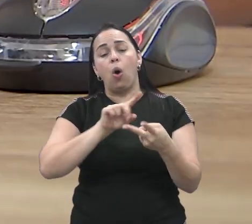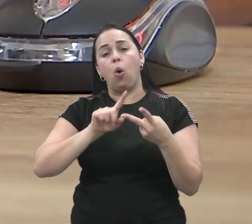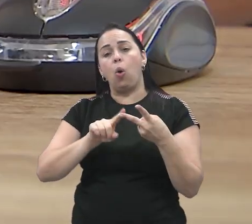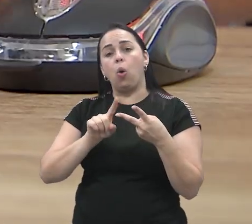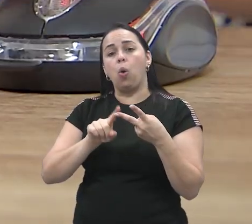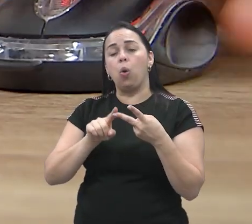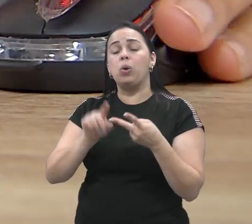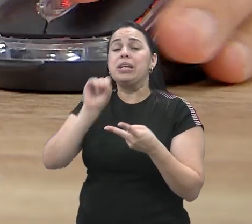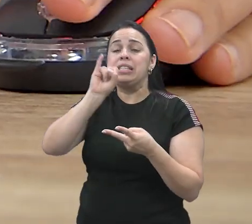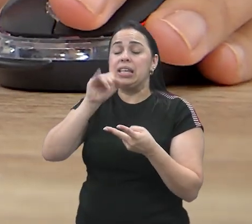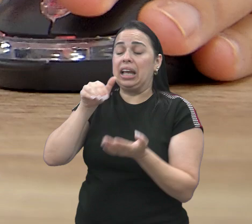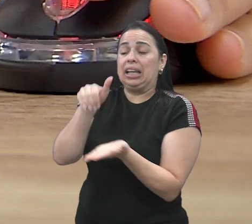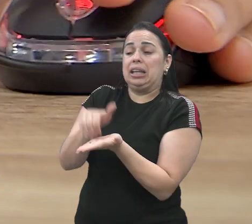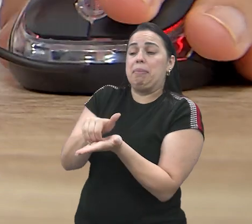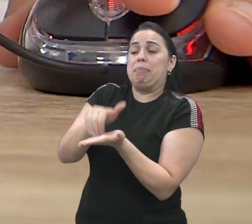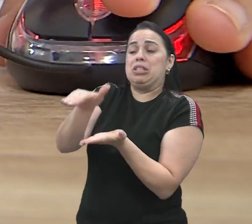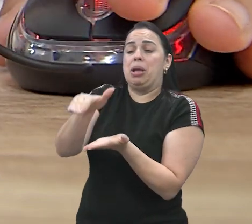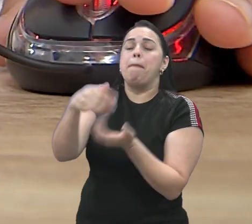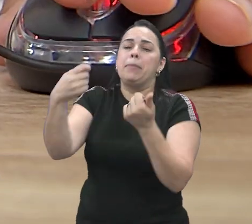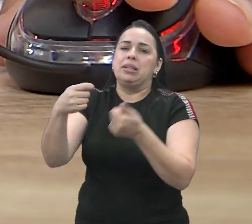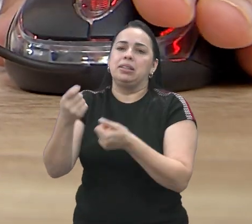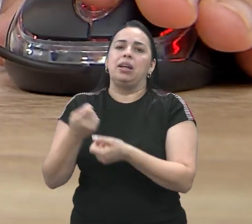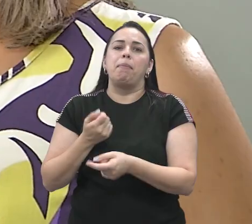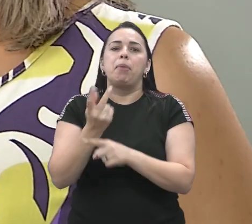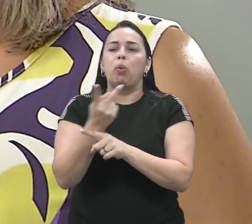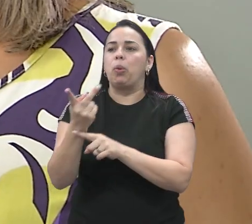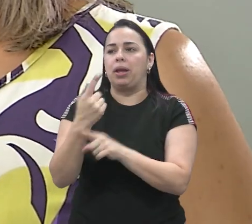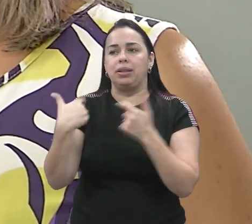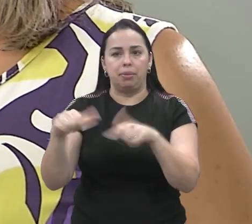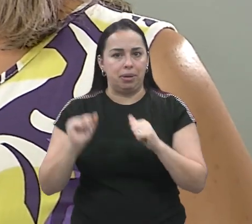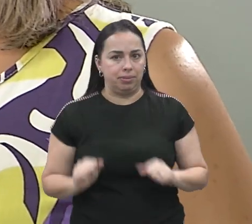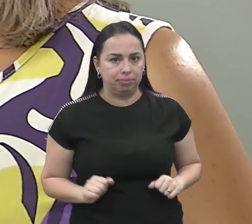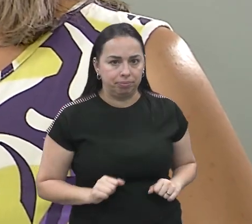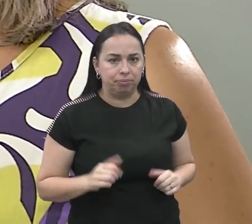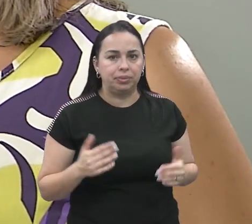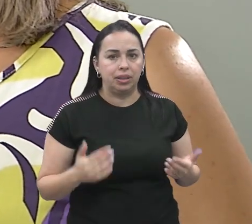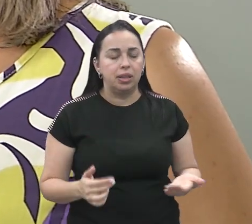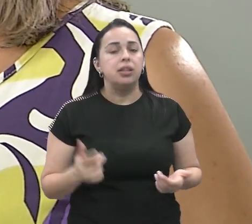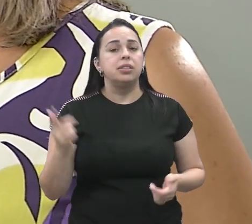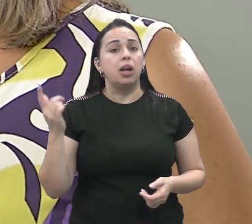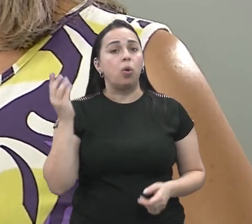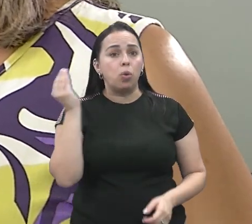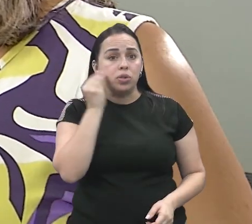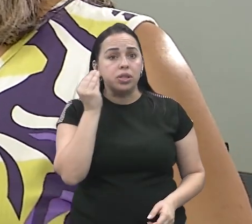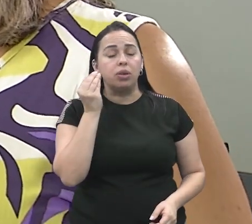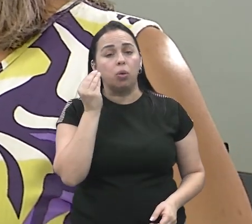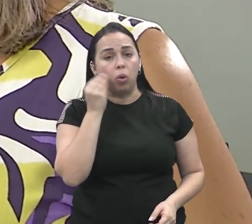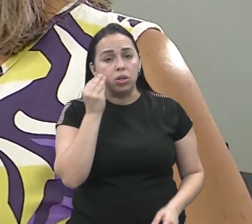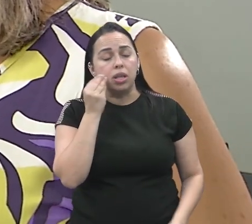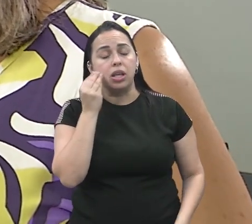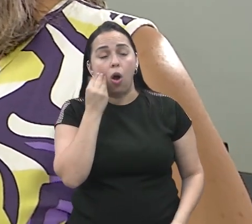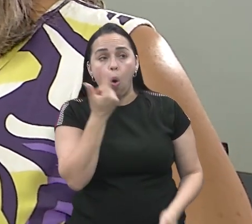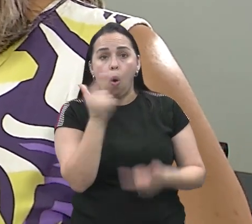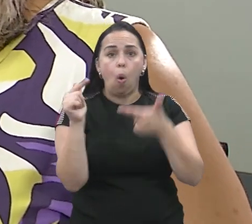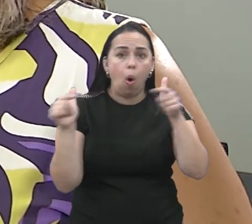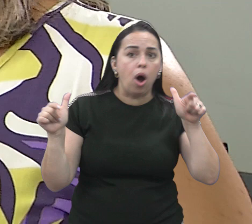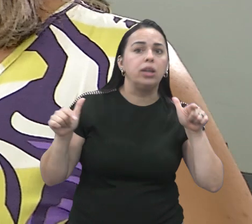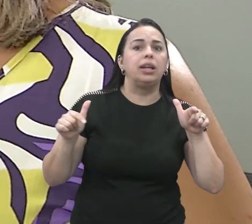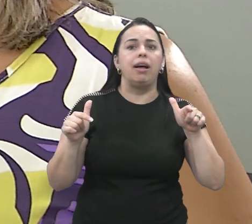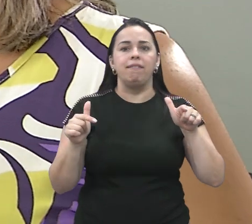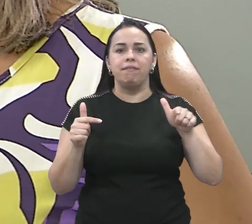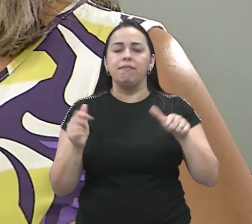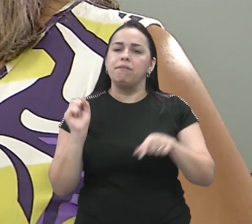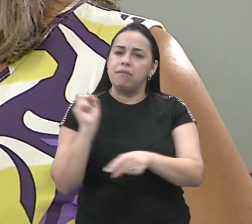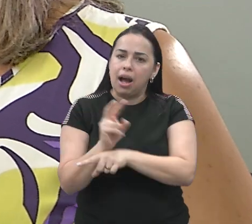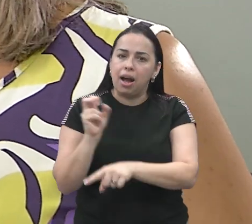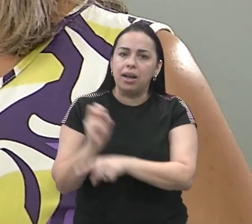de forma involuntária, quando a pessoa é demitida. A recolocação é onde você pode se conectar a uma outra oportunidade, uma